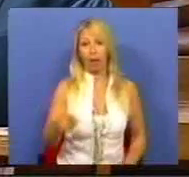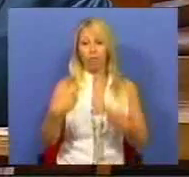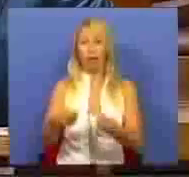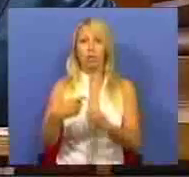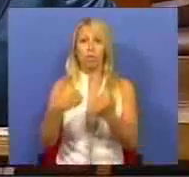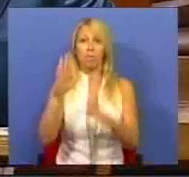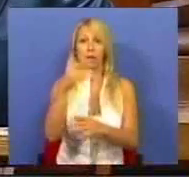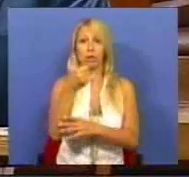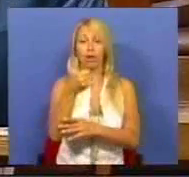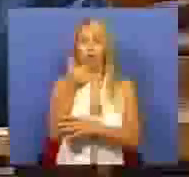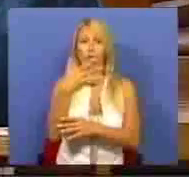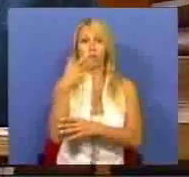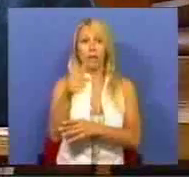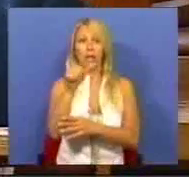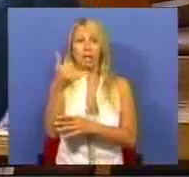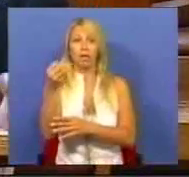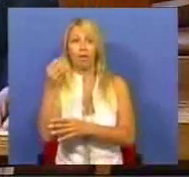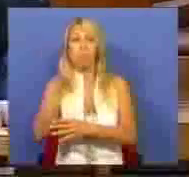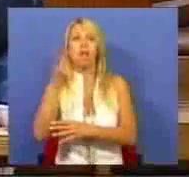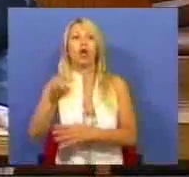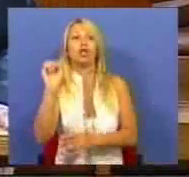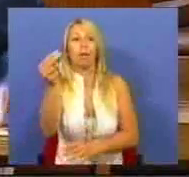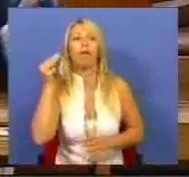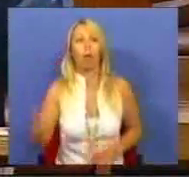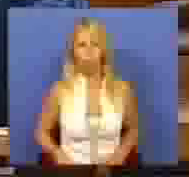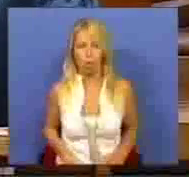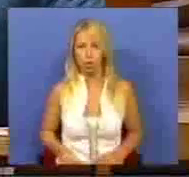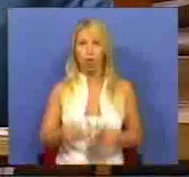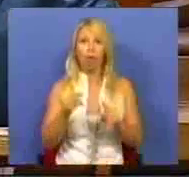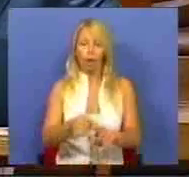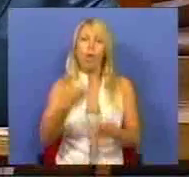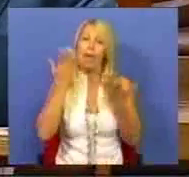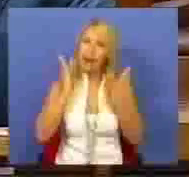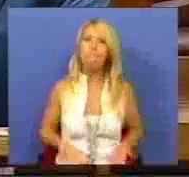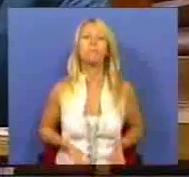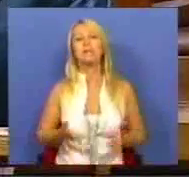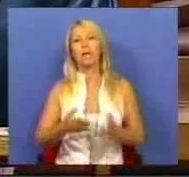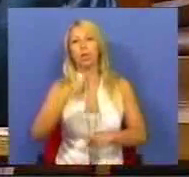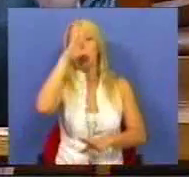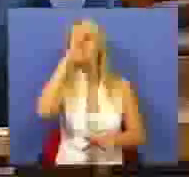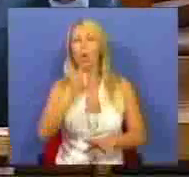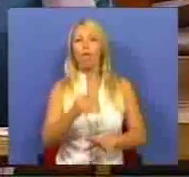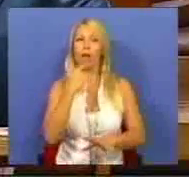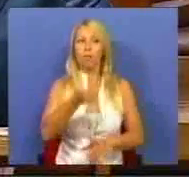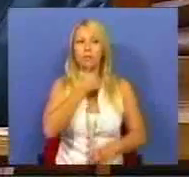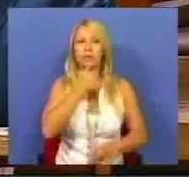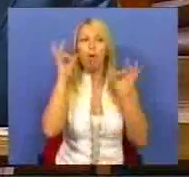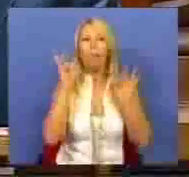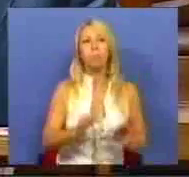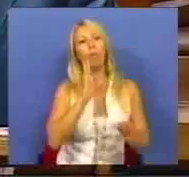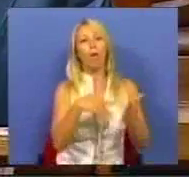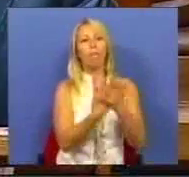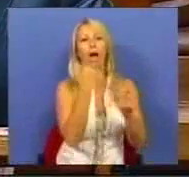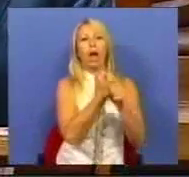2.500 milhões de euros. Onde era precisa determinação, o Governo convocou burocracia. Onde eram precisas regras, vieram